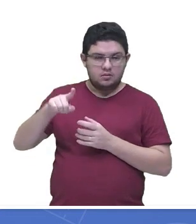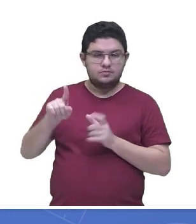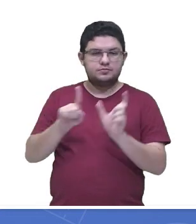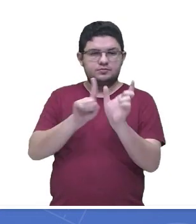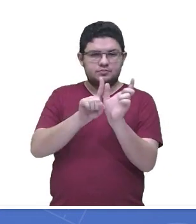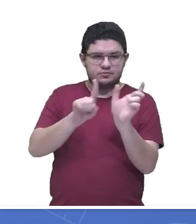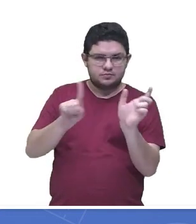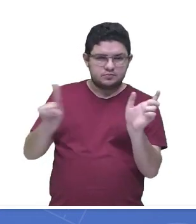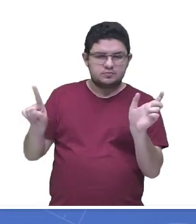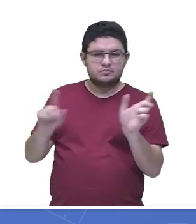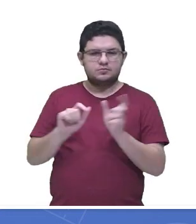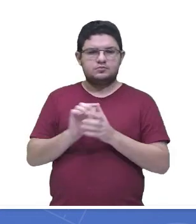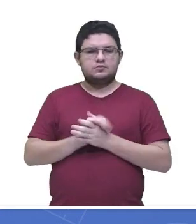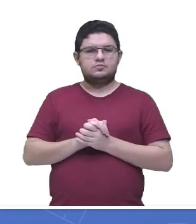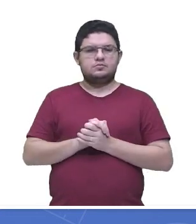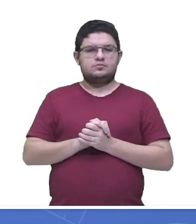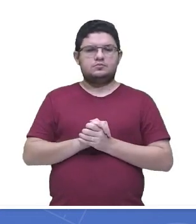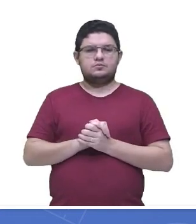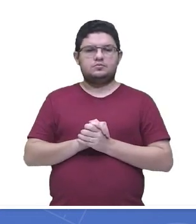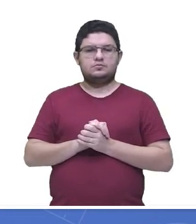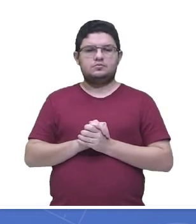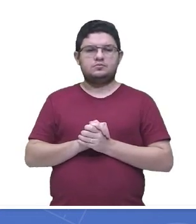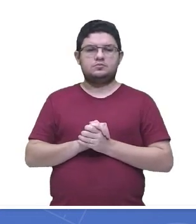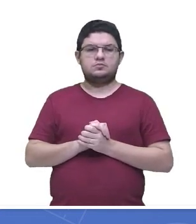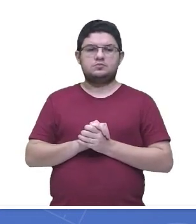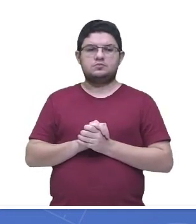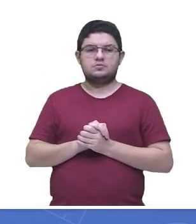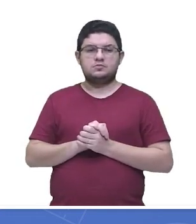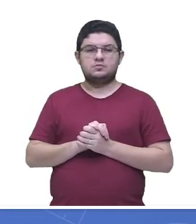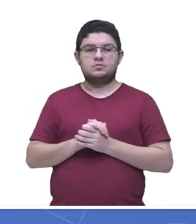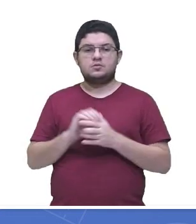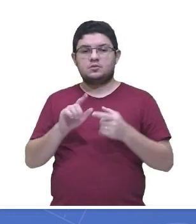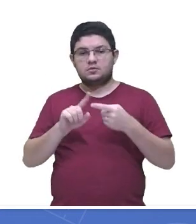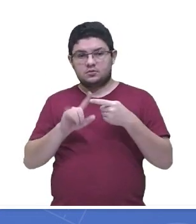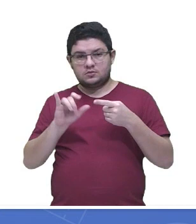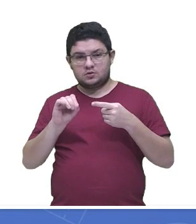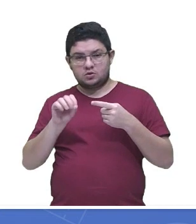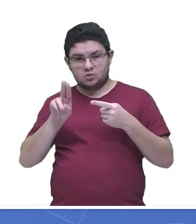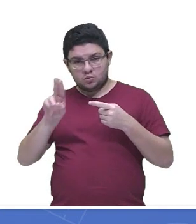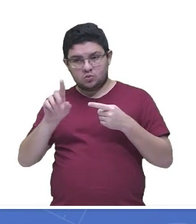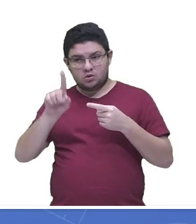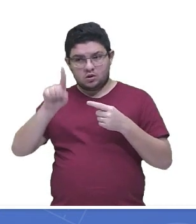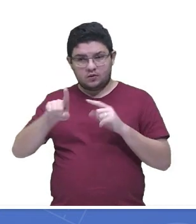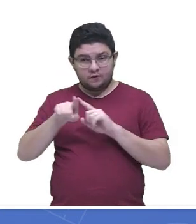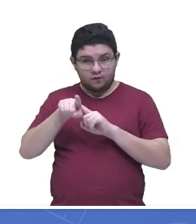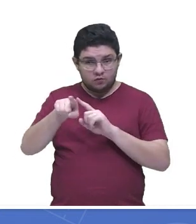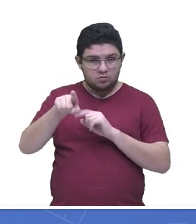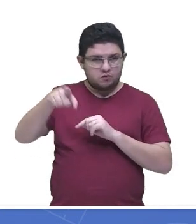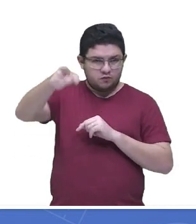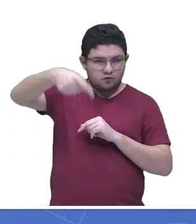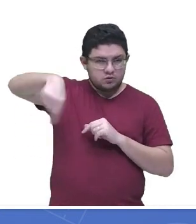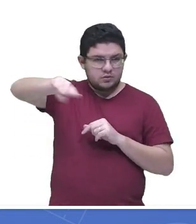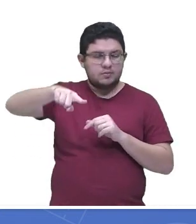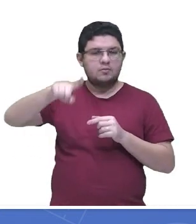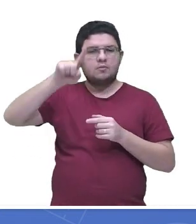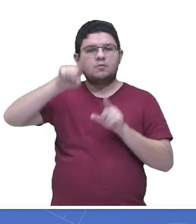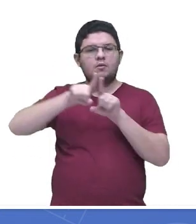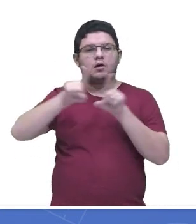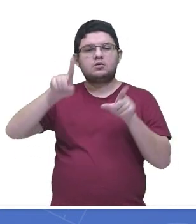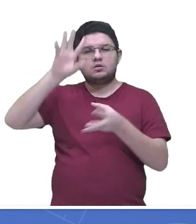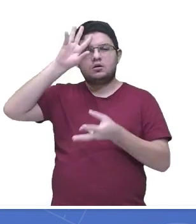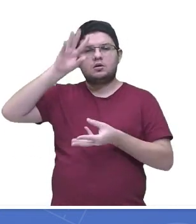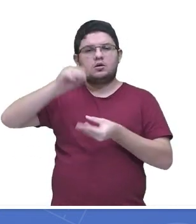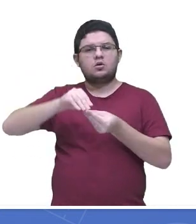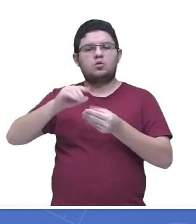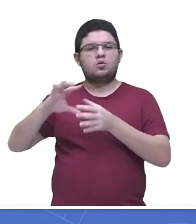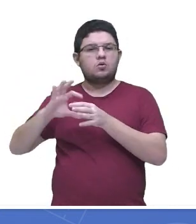Então, you were, apesar de que o you funcionar como você ou vocês, mas vocês vão conseguir compreender pelo